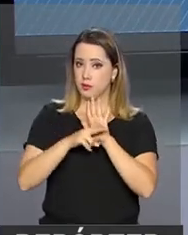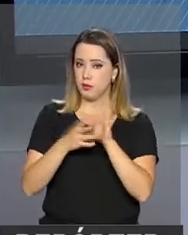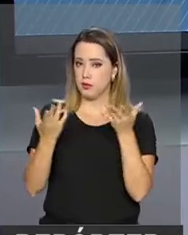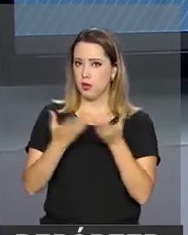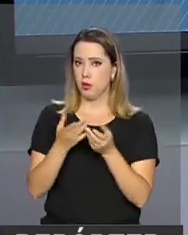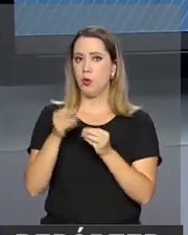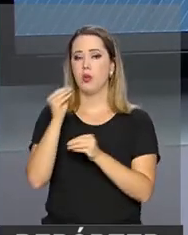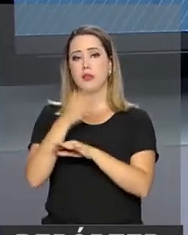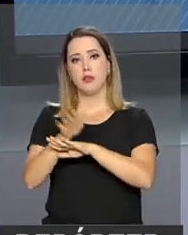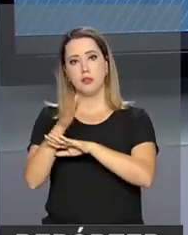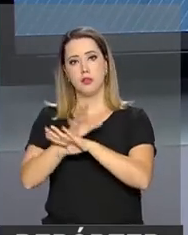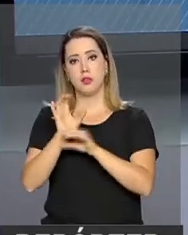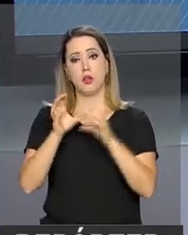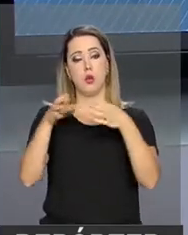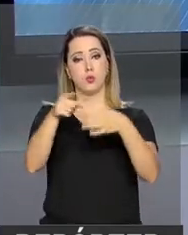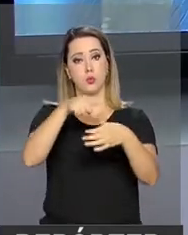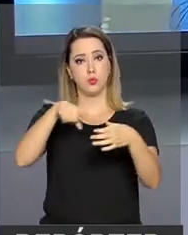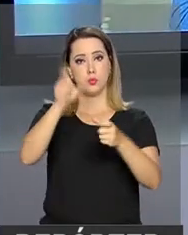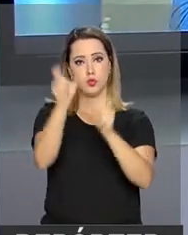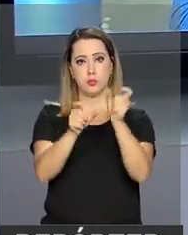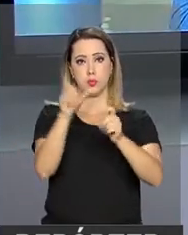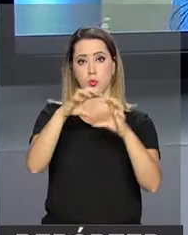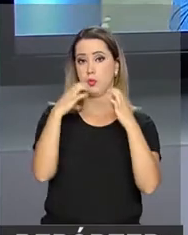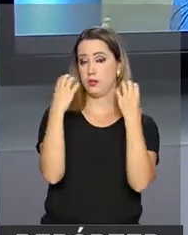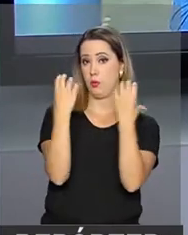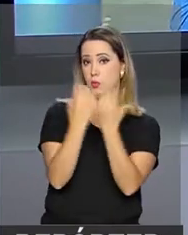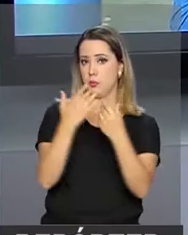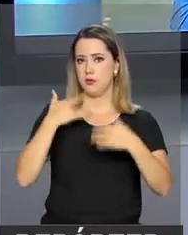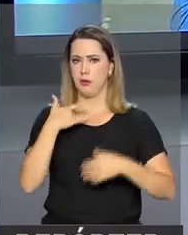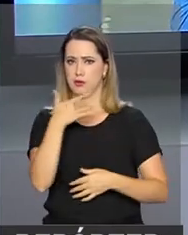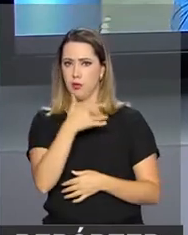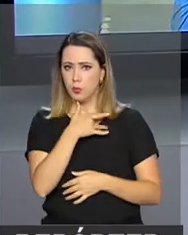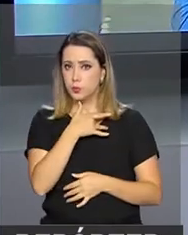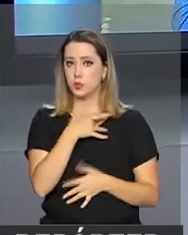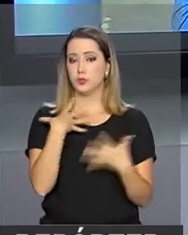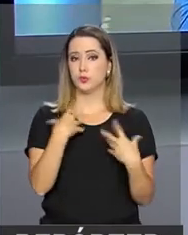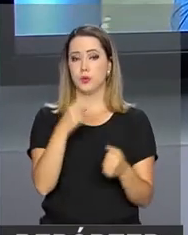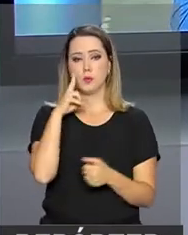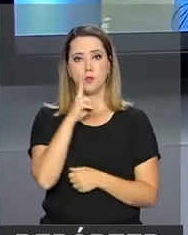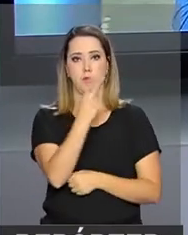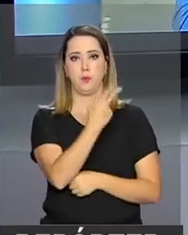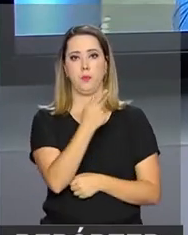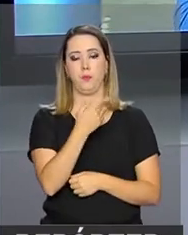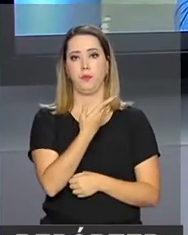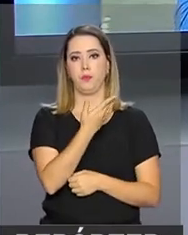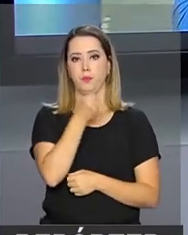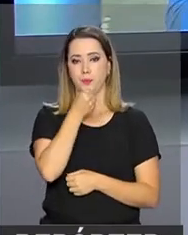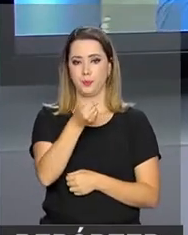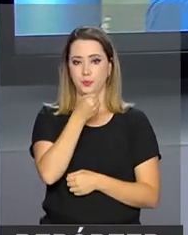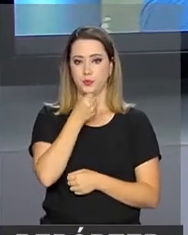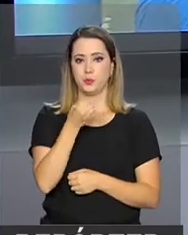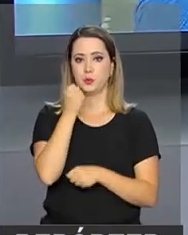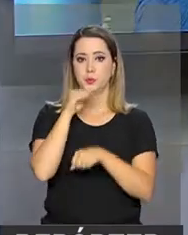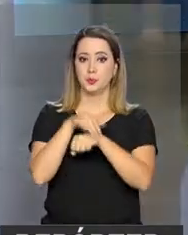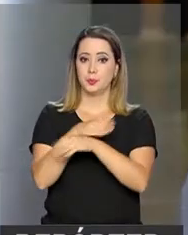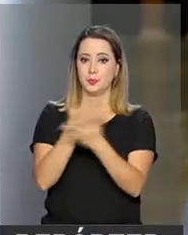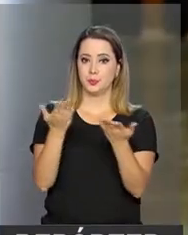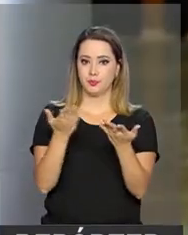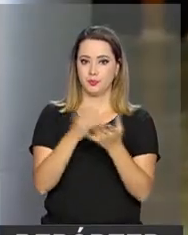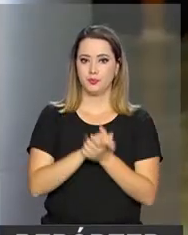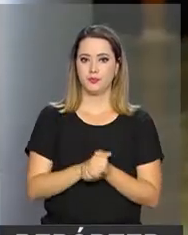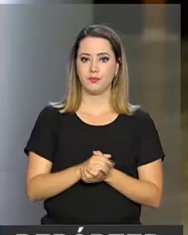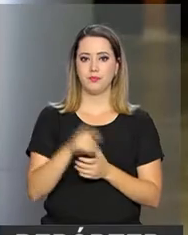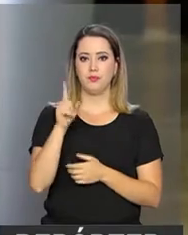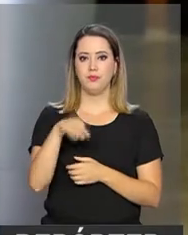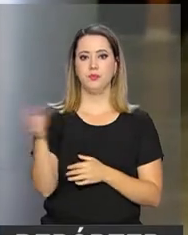O repórter Pablo Mundim explica para a gente. Olá, Pablo, boa noite para você. Olá, Roberto. Boa noite a todos.